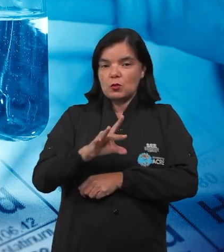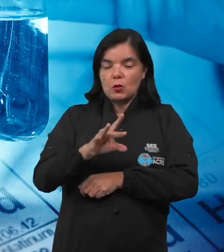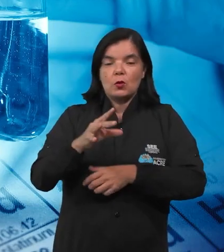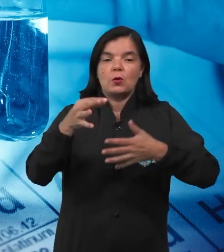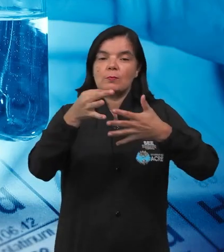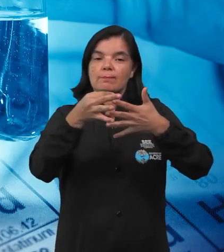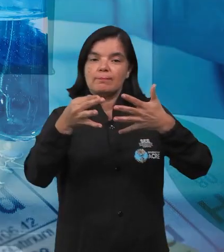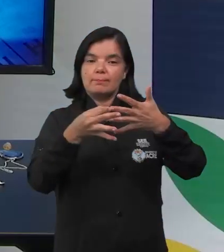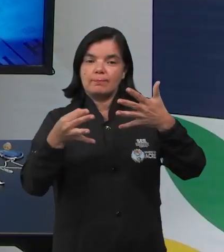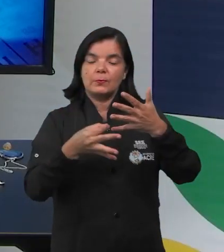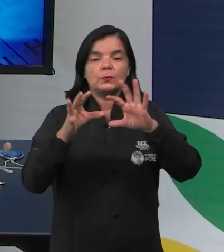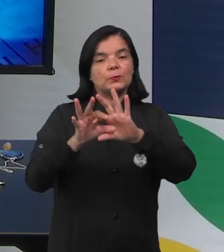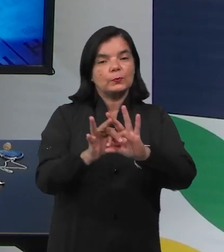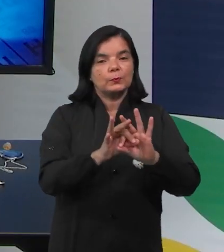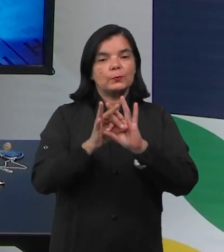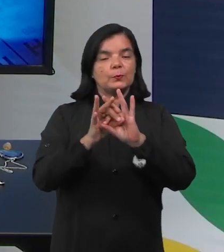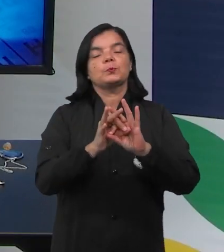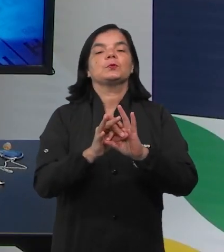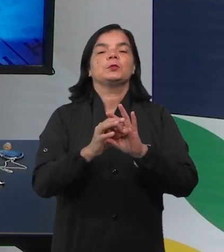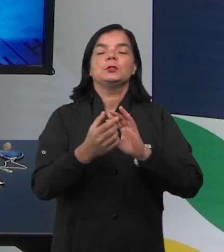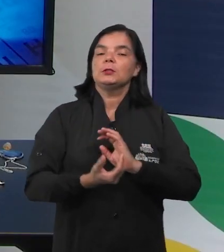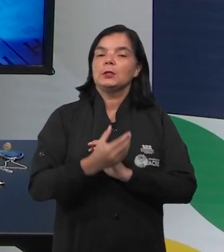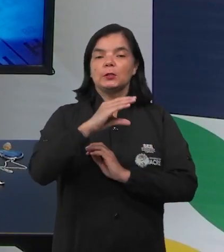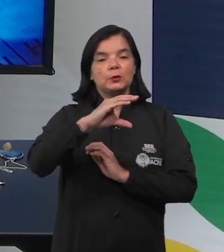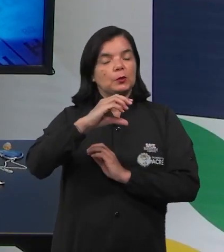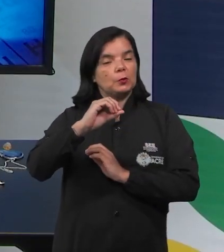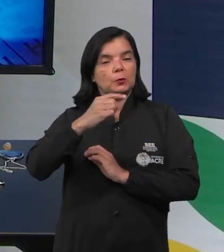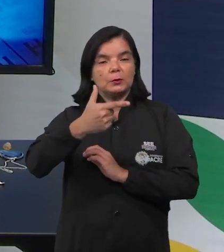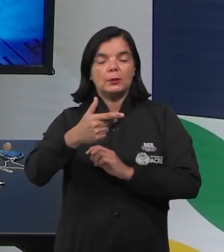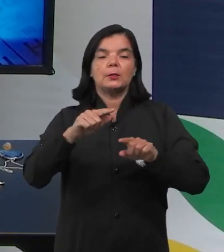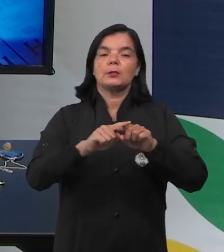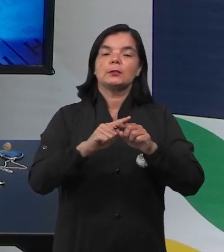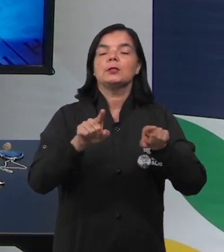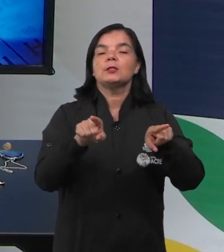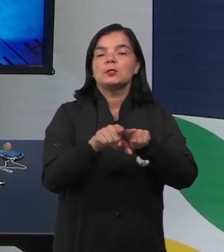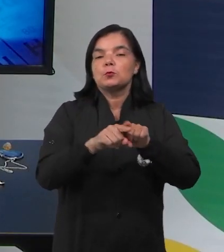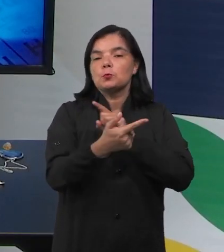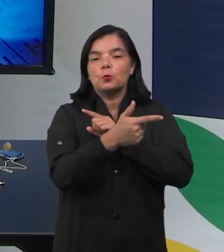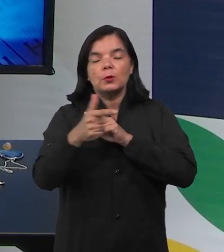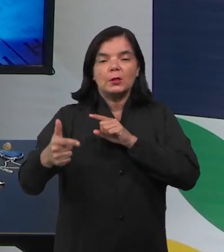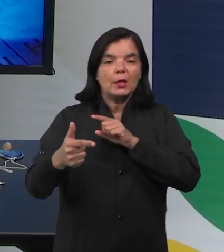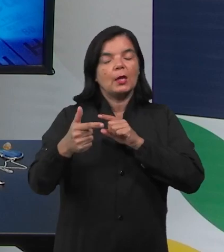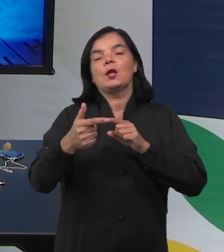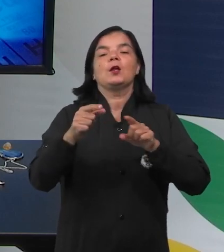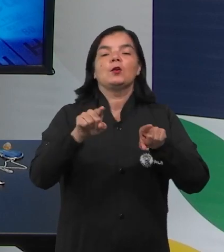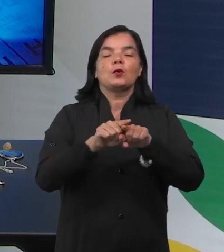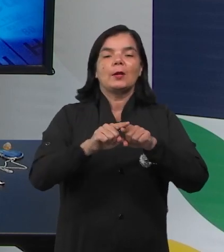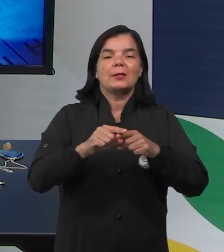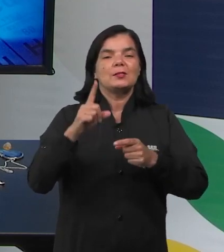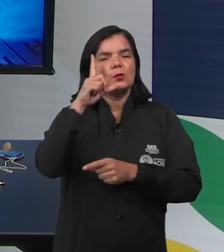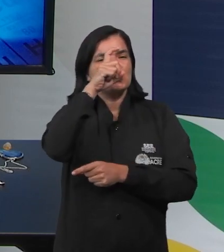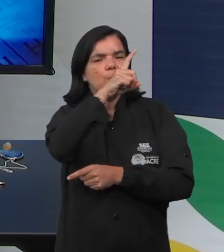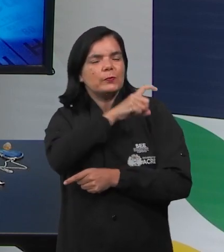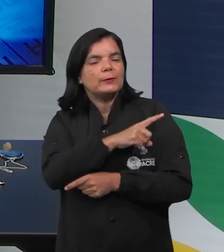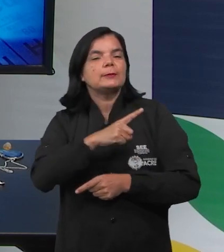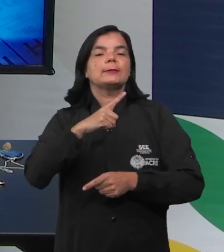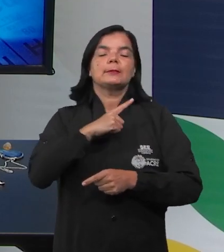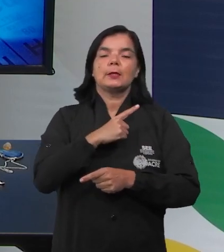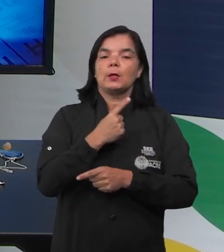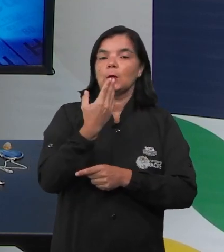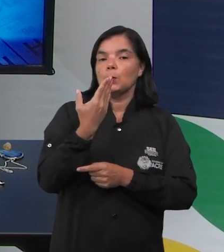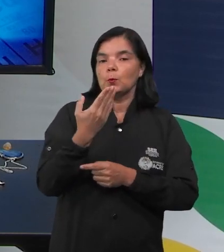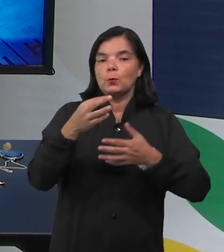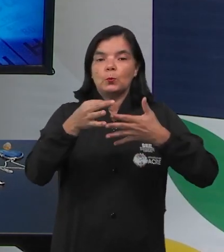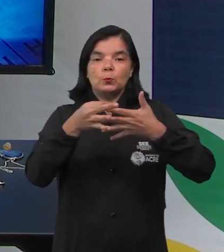elementos unificados, sem ter carbono, sem ter cadeias orgânicas complexas. Normalmente, eu vou ter ali um tipo